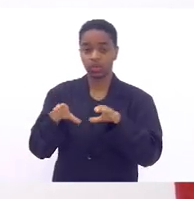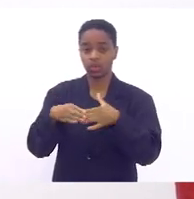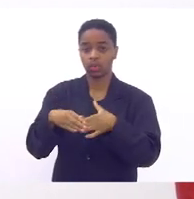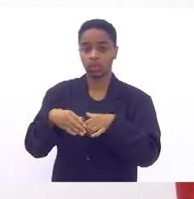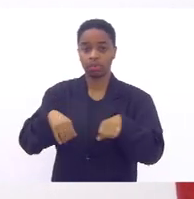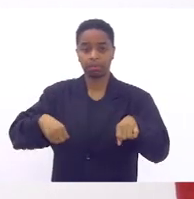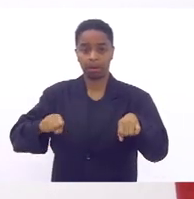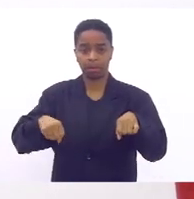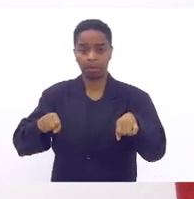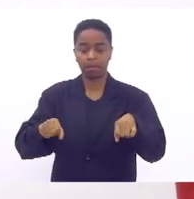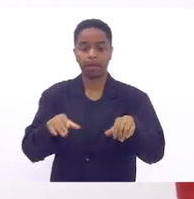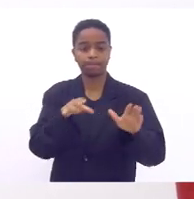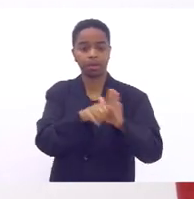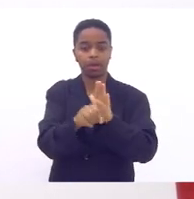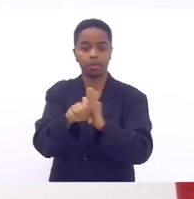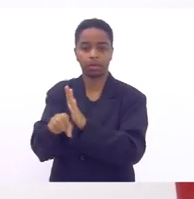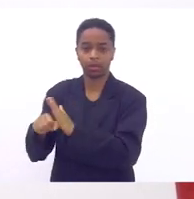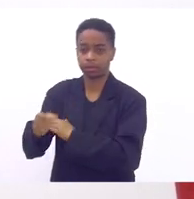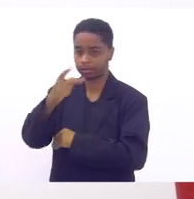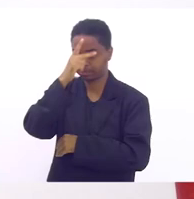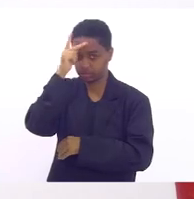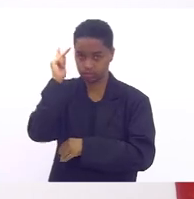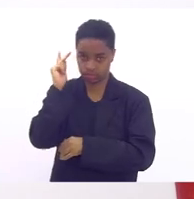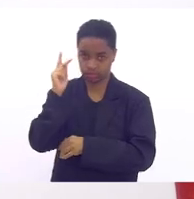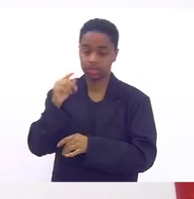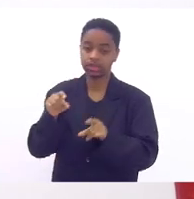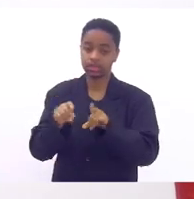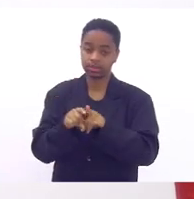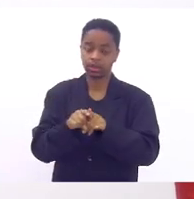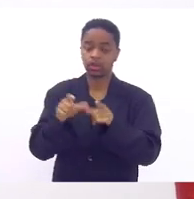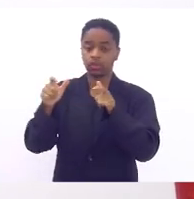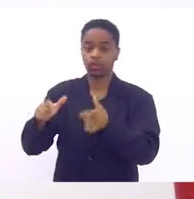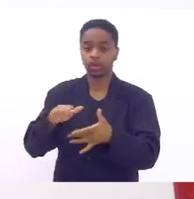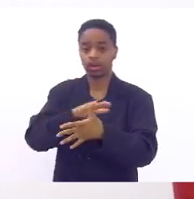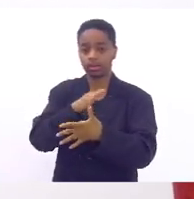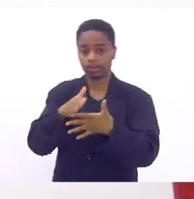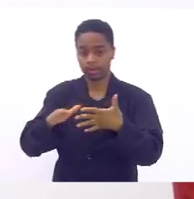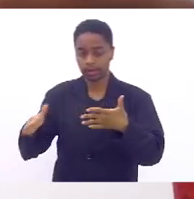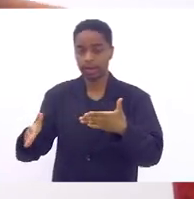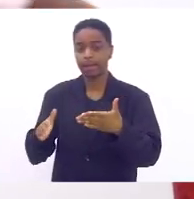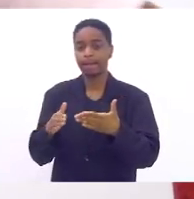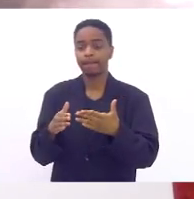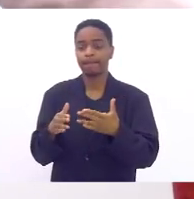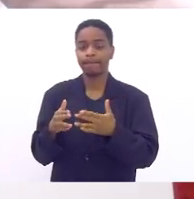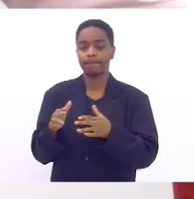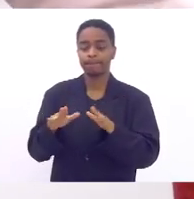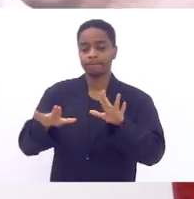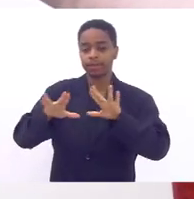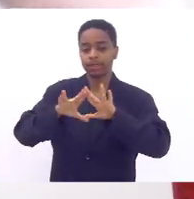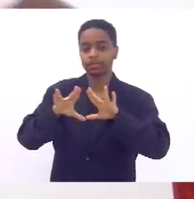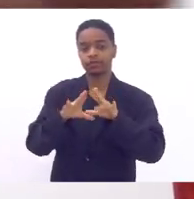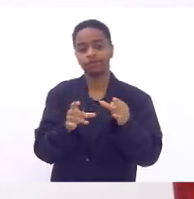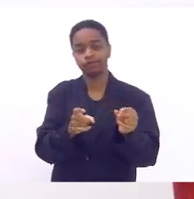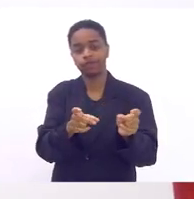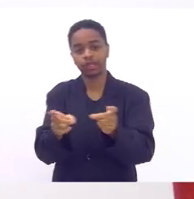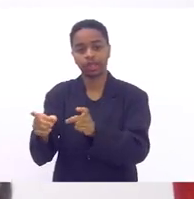saía pela Leopoldo Bulhões lá na Mata Atlântica estão invadindo a milícia e vendendo terrenos da Fiocruz pra comunidade em